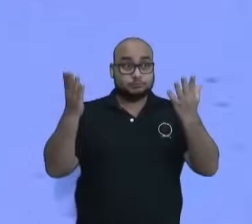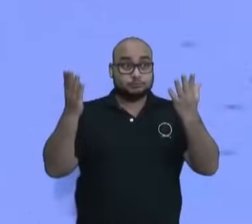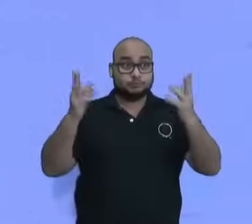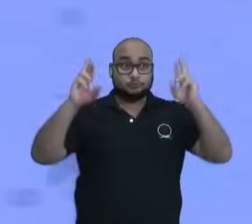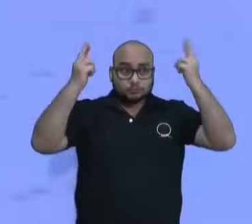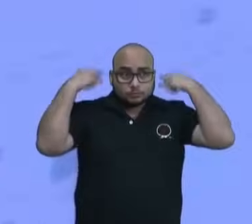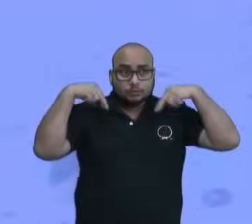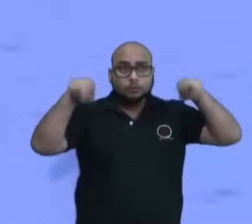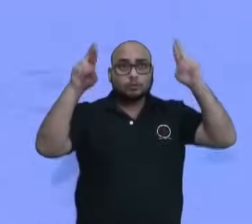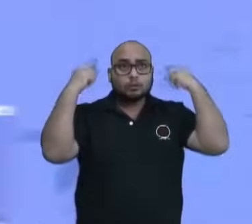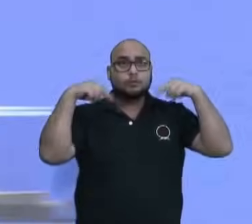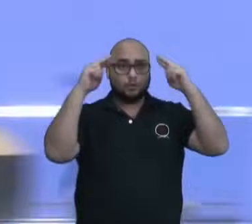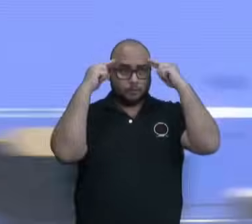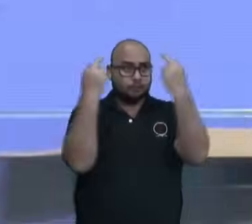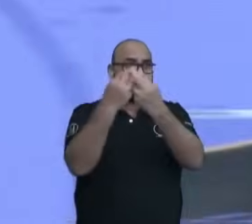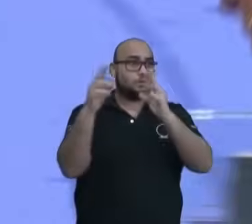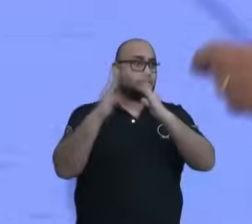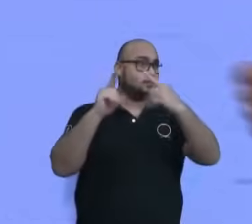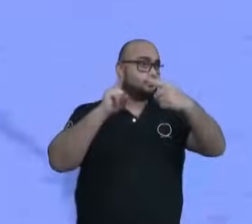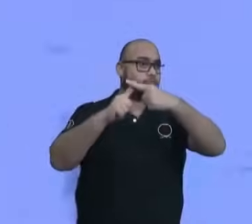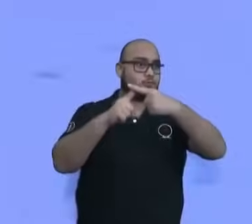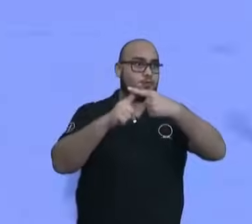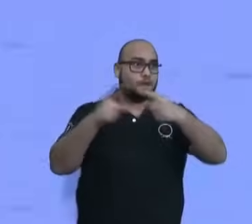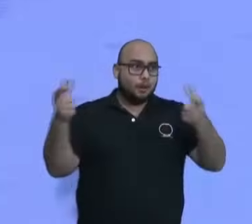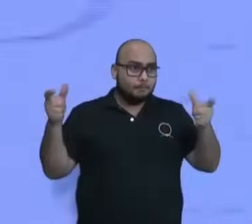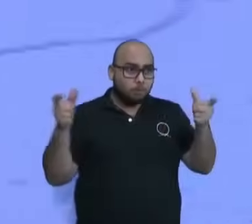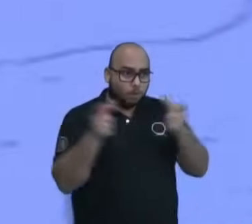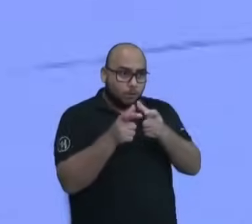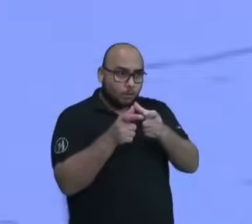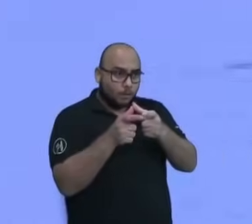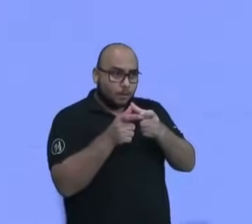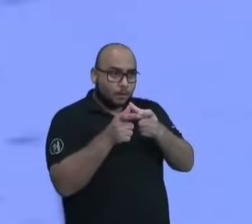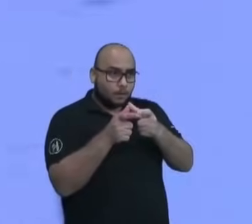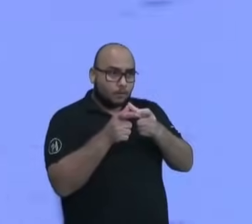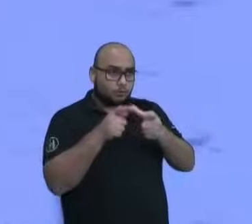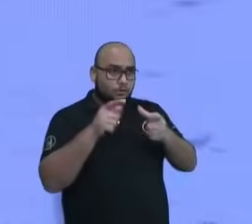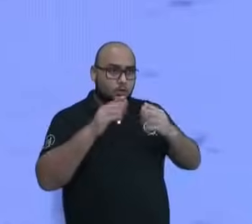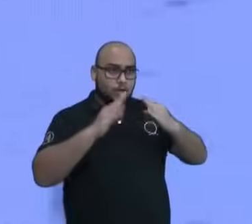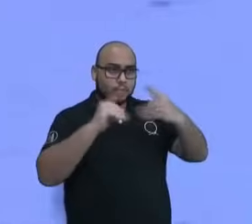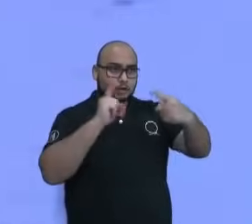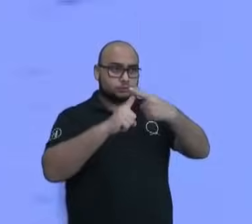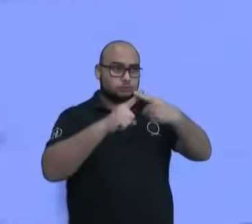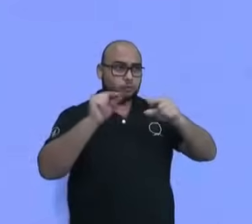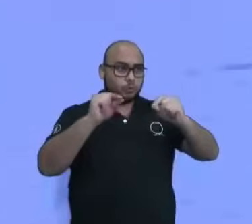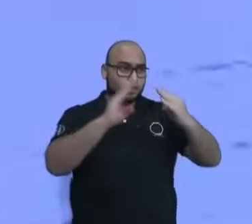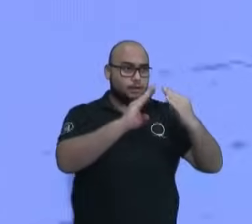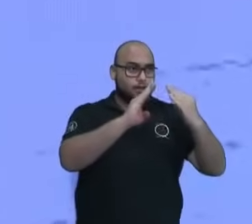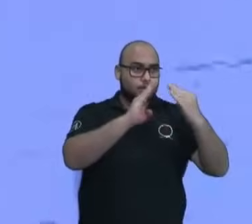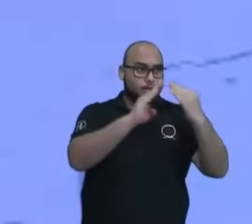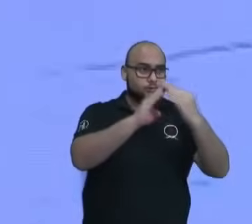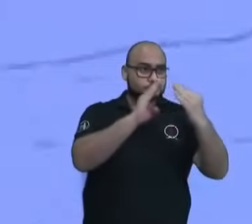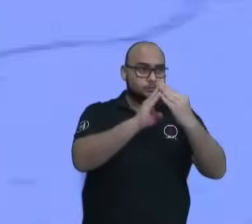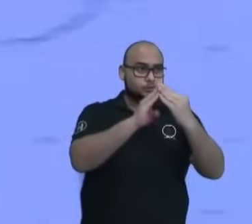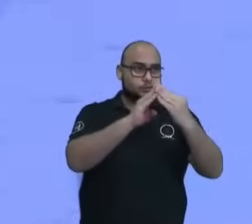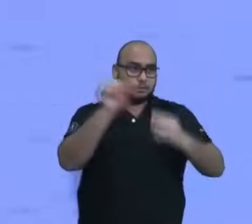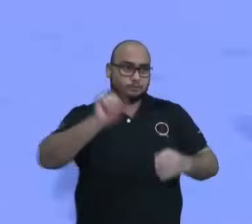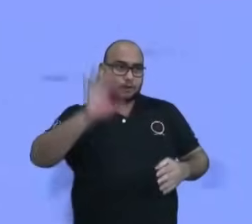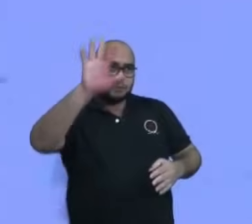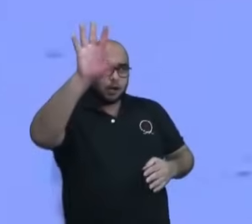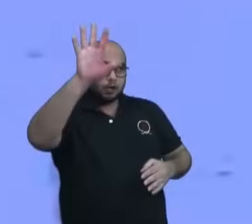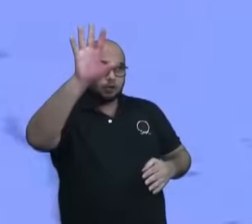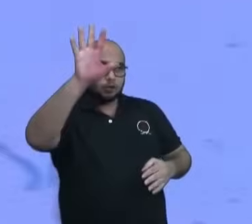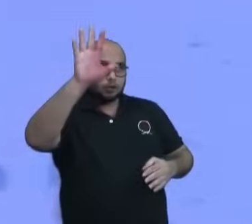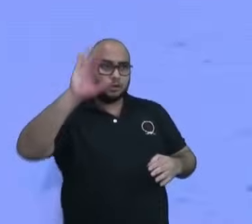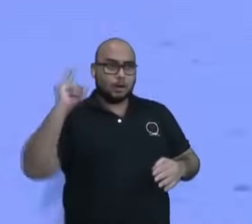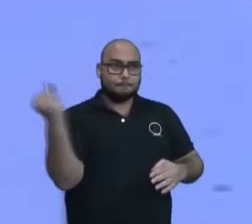pequenininha Não importa se é uma igreja numa casa ou num barraco ou numa ou se é um templo bonito pra Glória